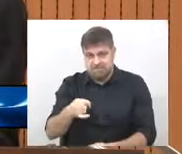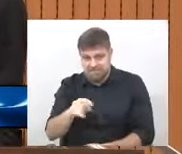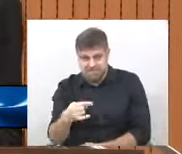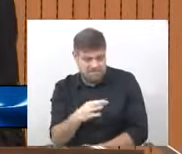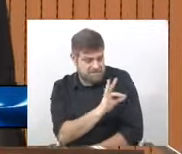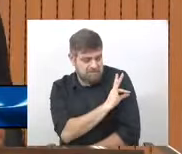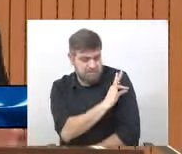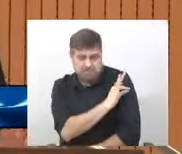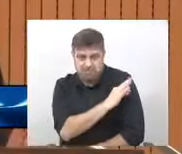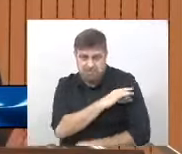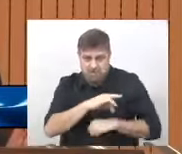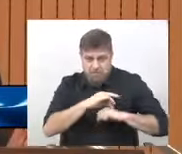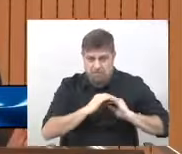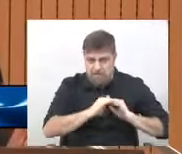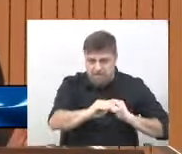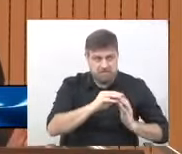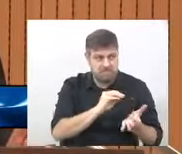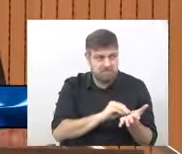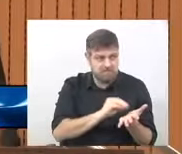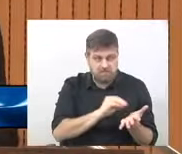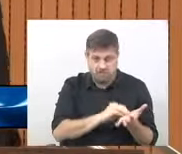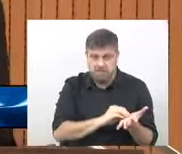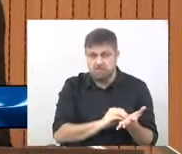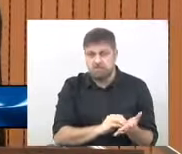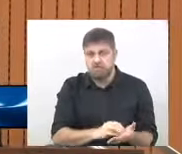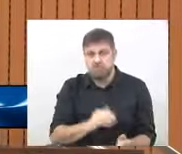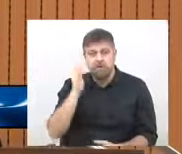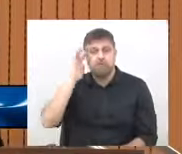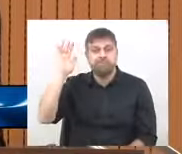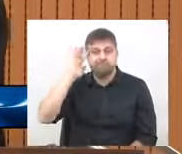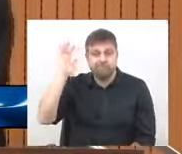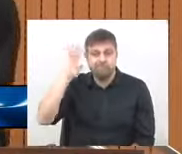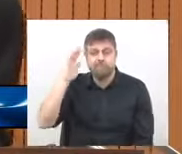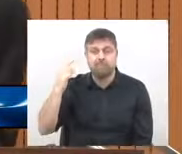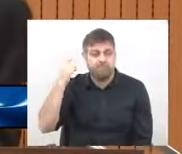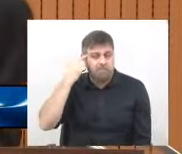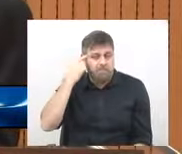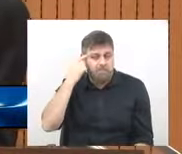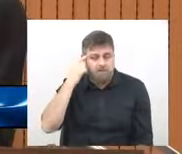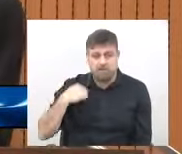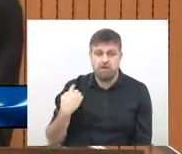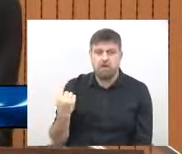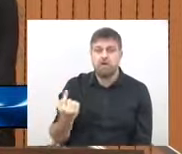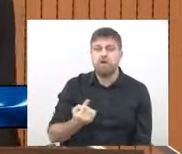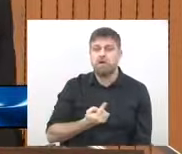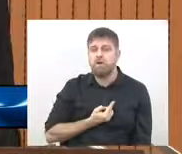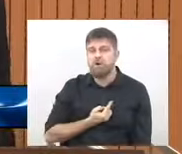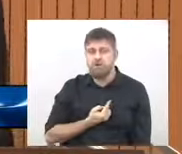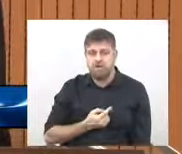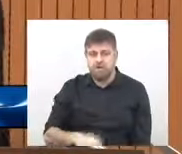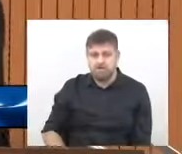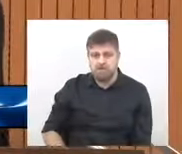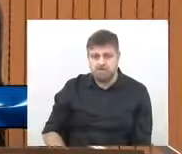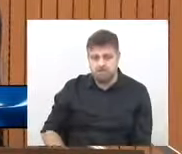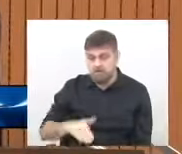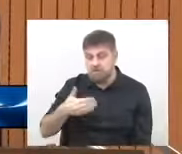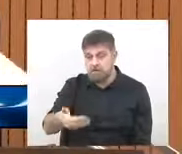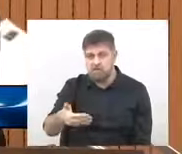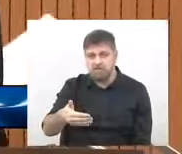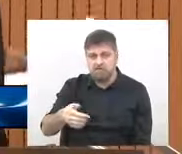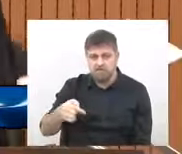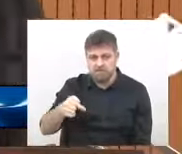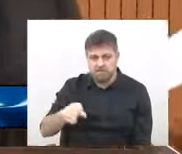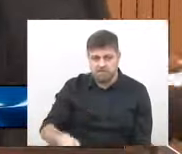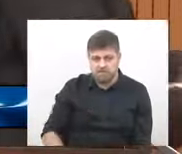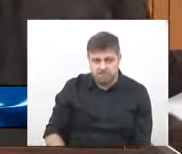está faltando massa de asfalto, imagina que nós vamos fazer. Até na